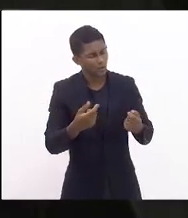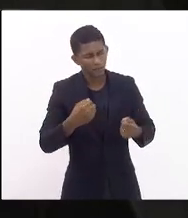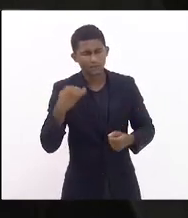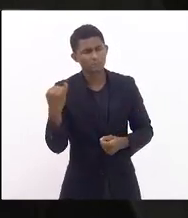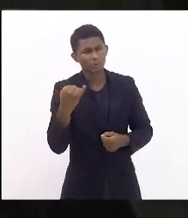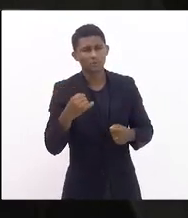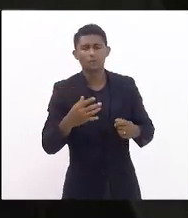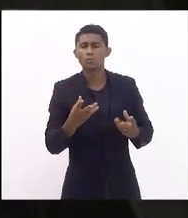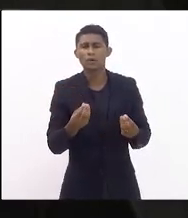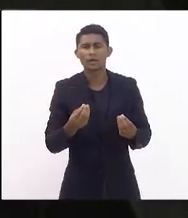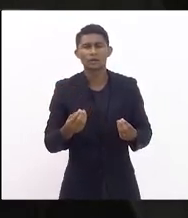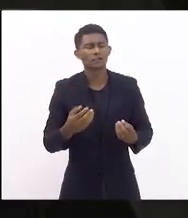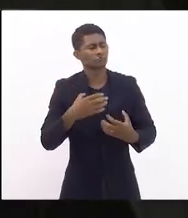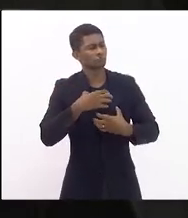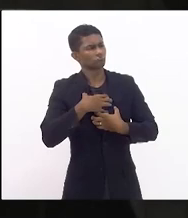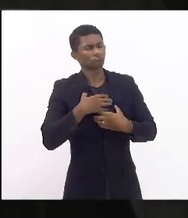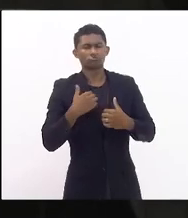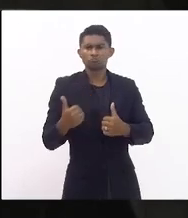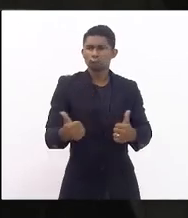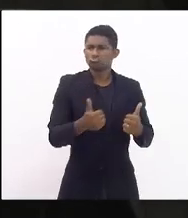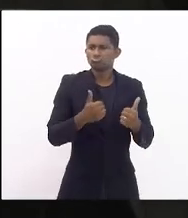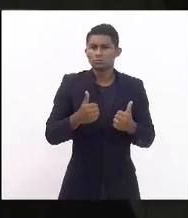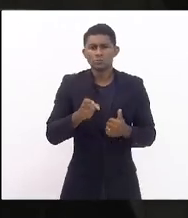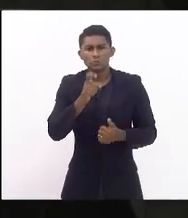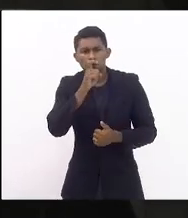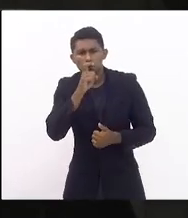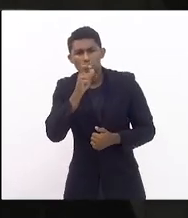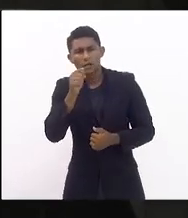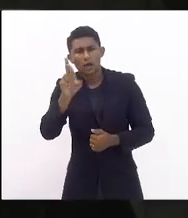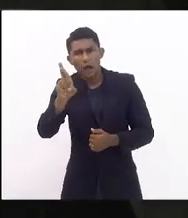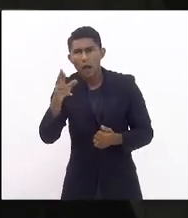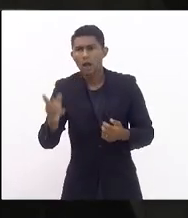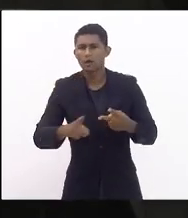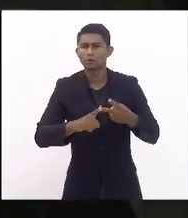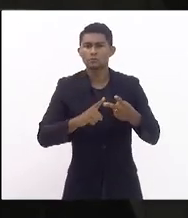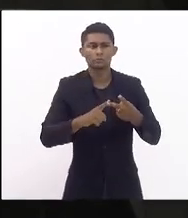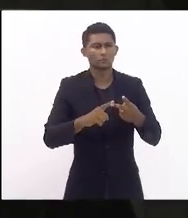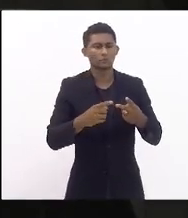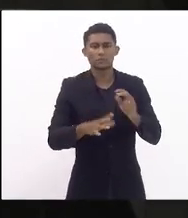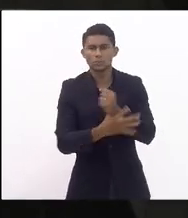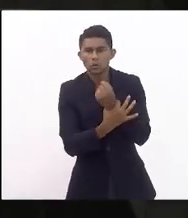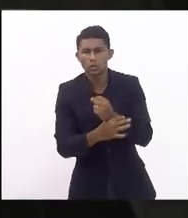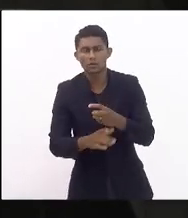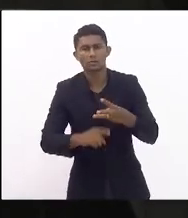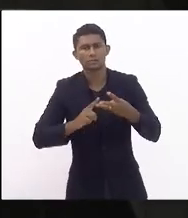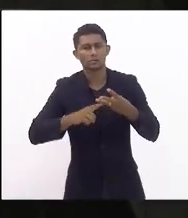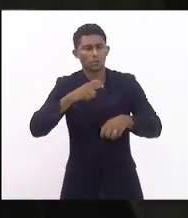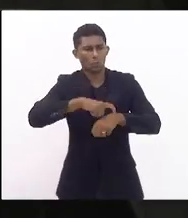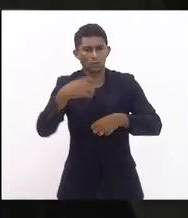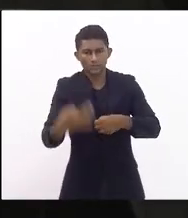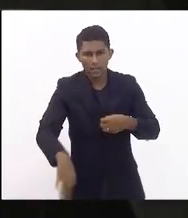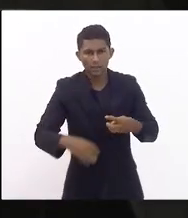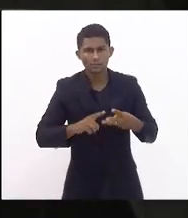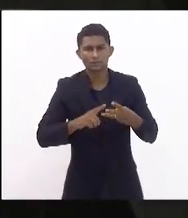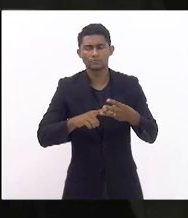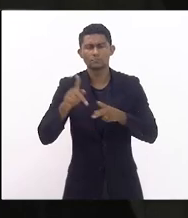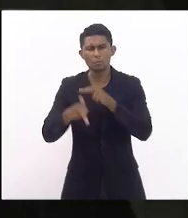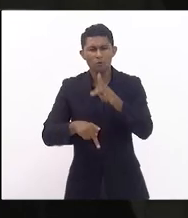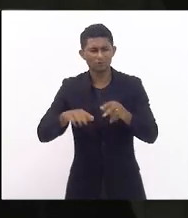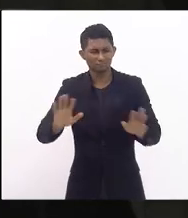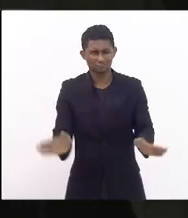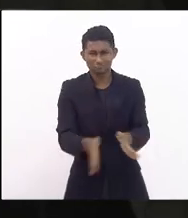termos de conforto, de refrigeração, de segurança, de pontualidade. É inaceitável que o povo mais